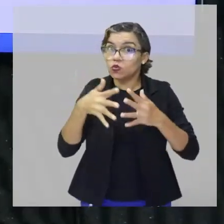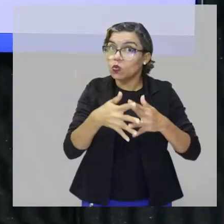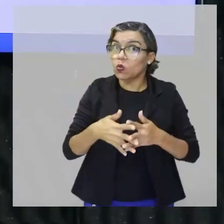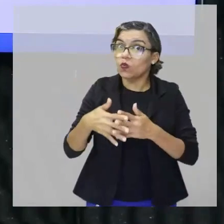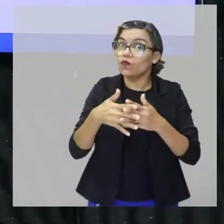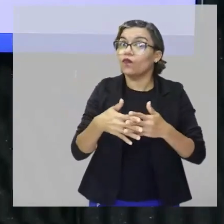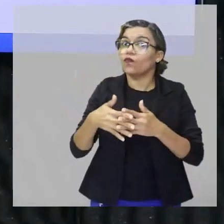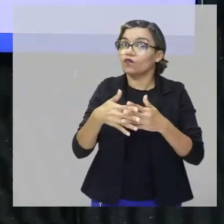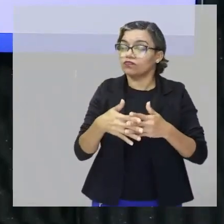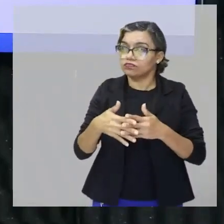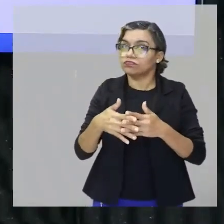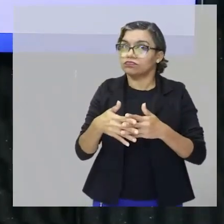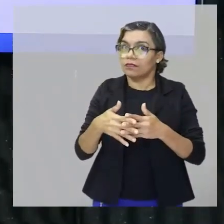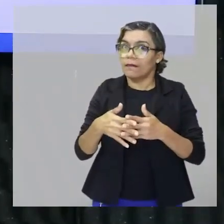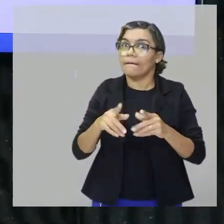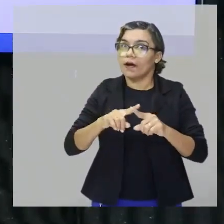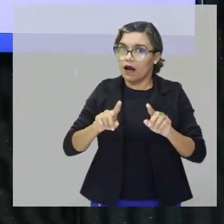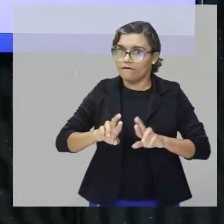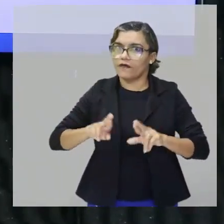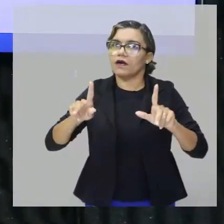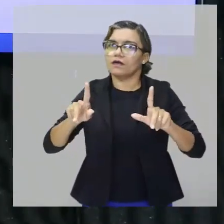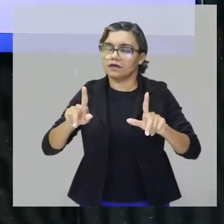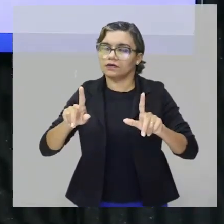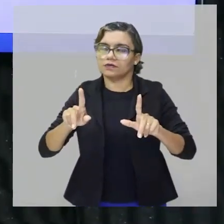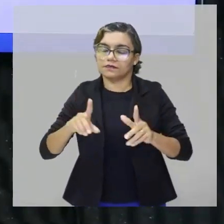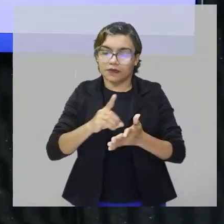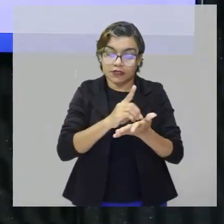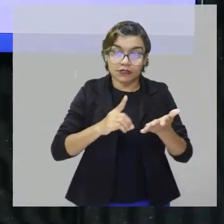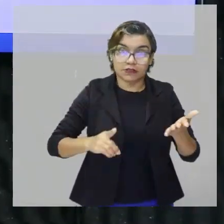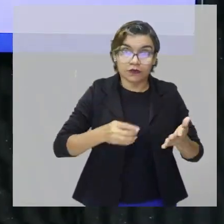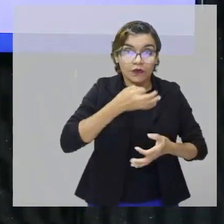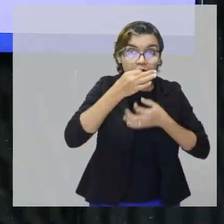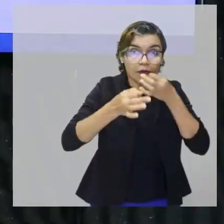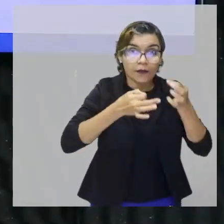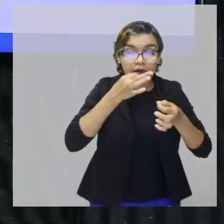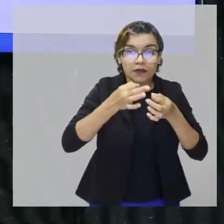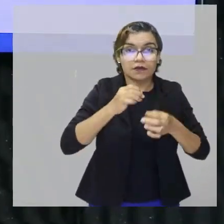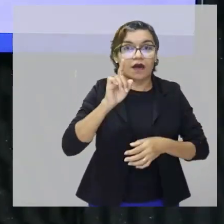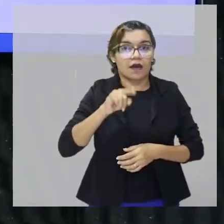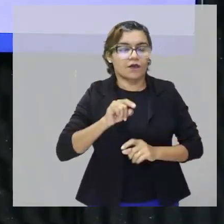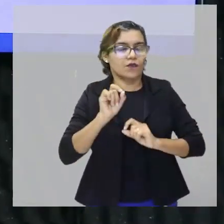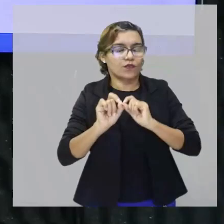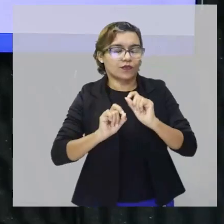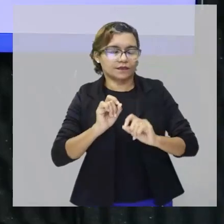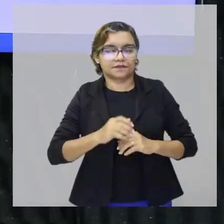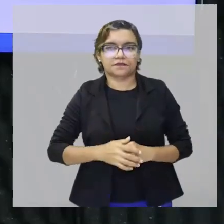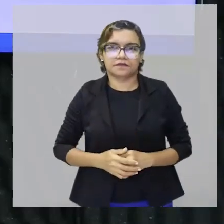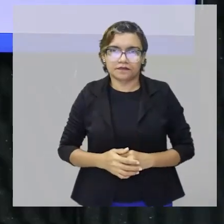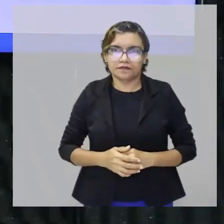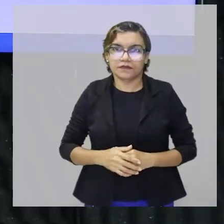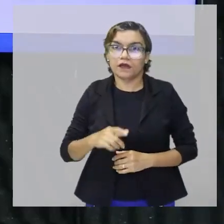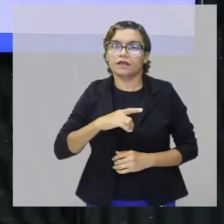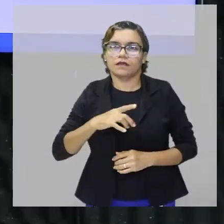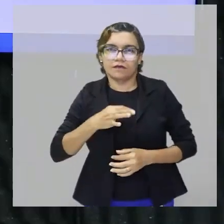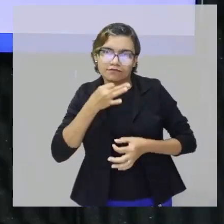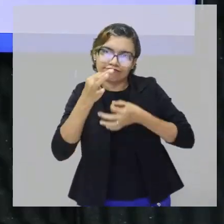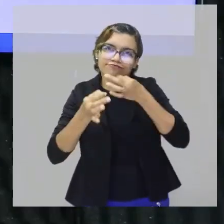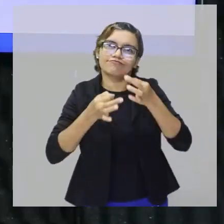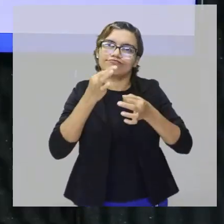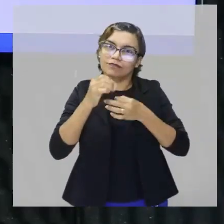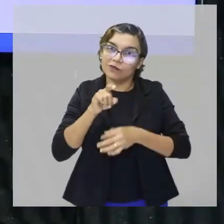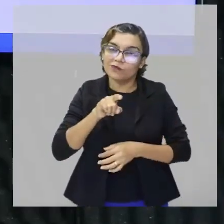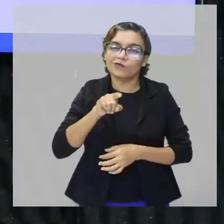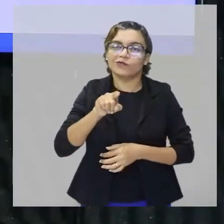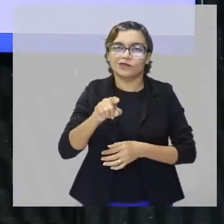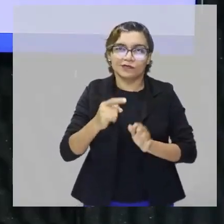são completamente diferentes. A dissertação argumentativa é aquela que, por meio dos argumentos que você